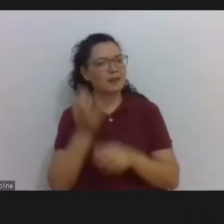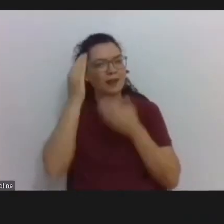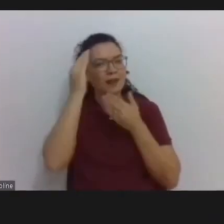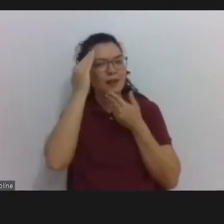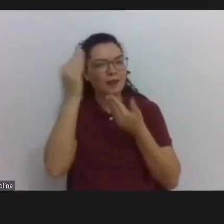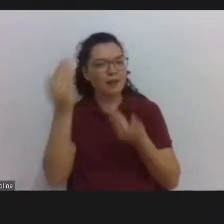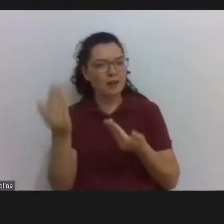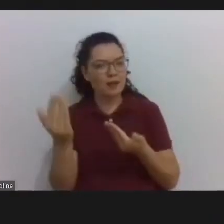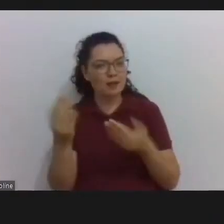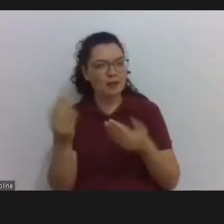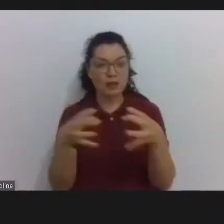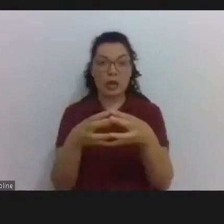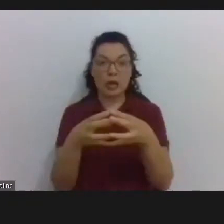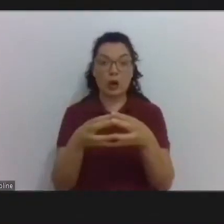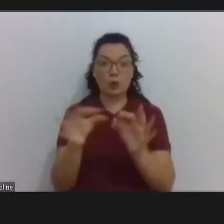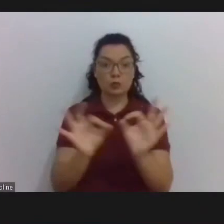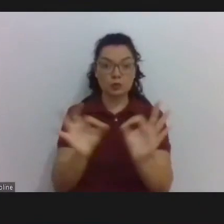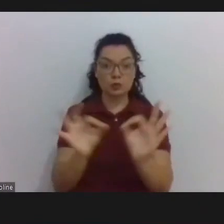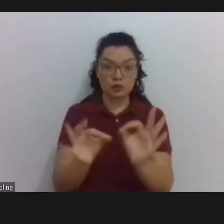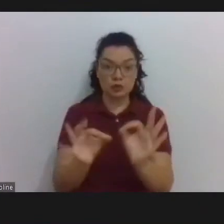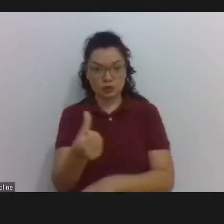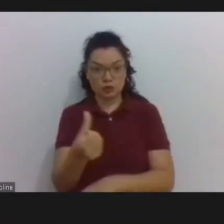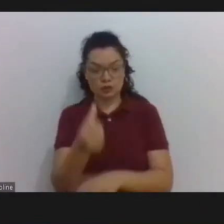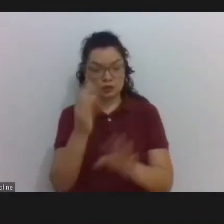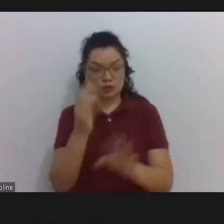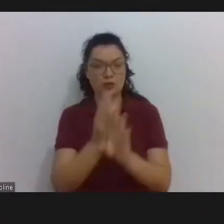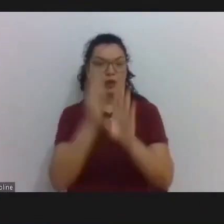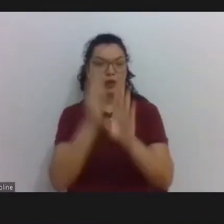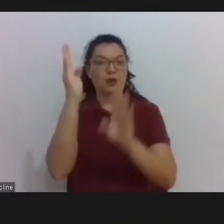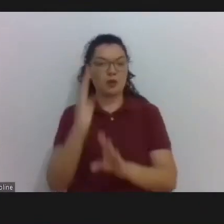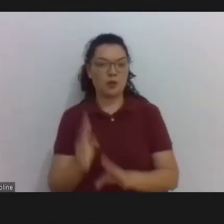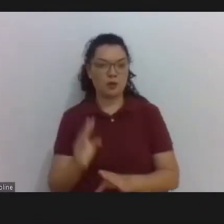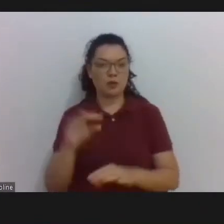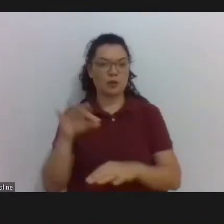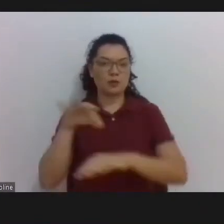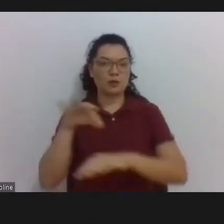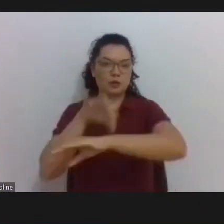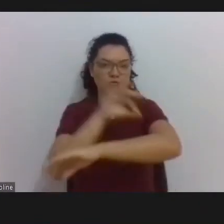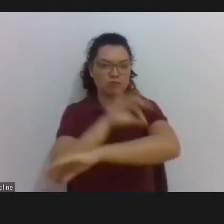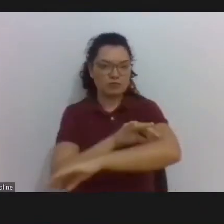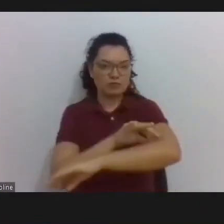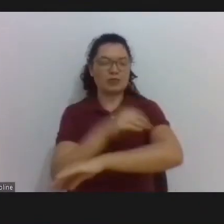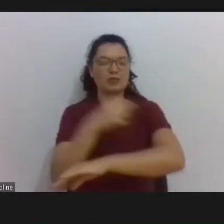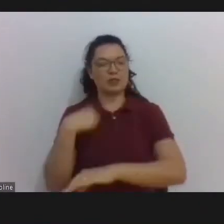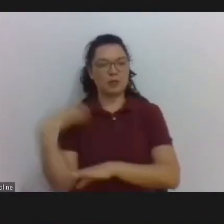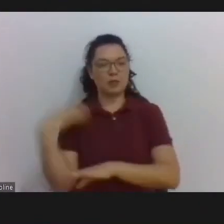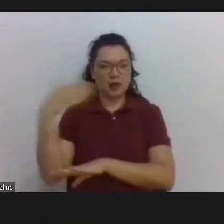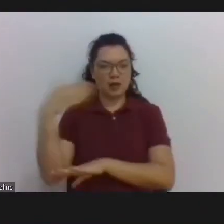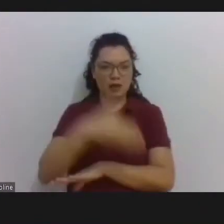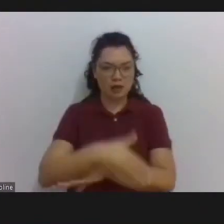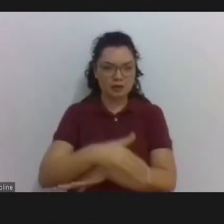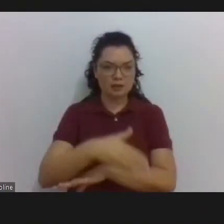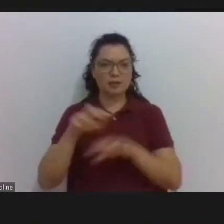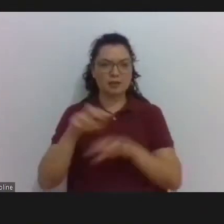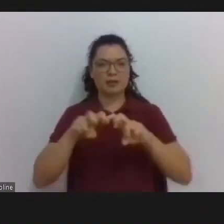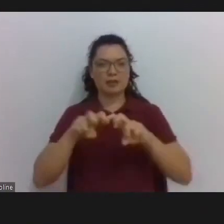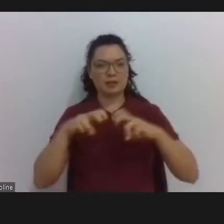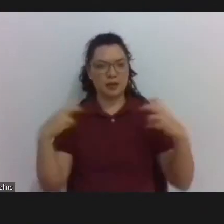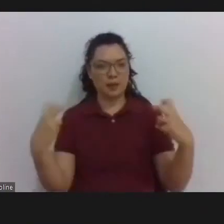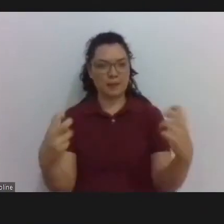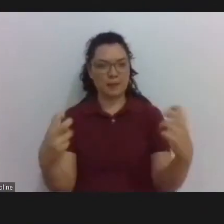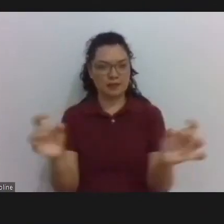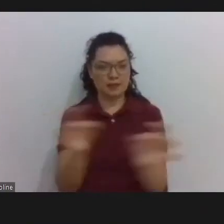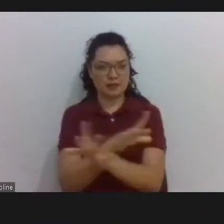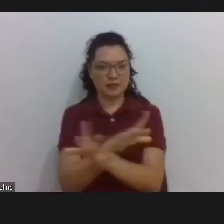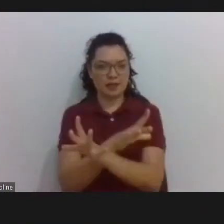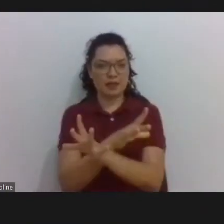Park pelo convite que me permitiu participar na condição de relator da mesa de encerramento desse evento.